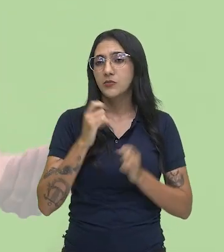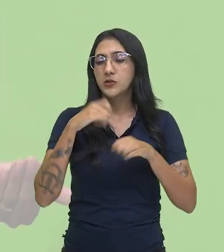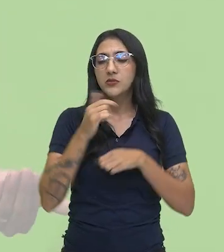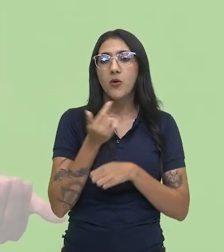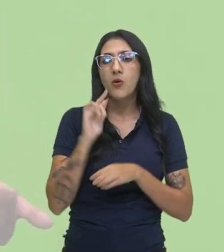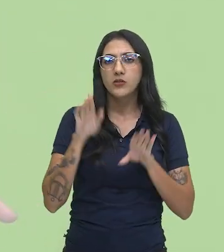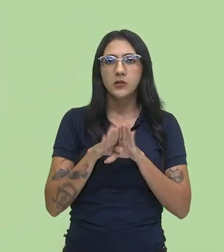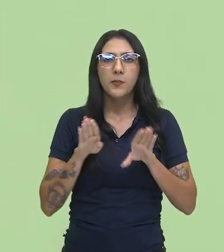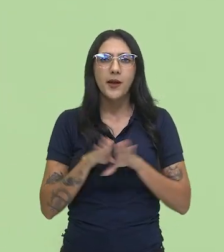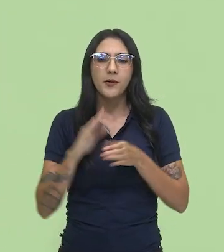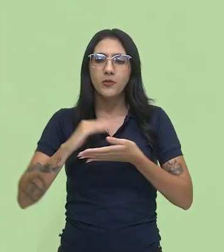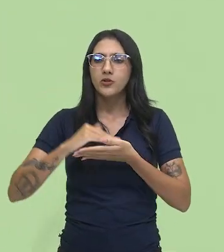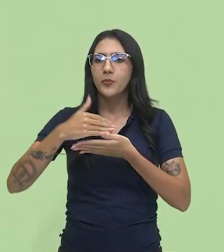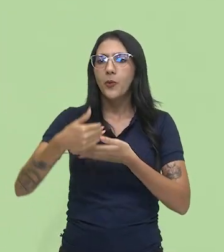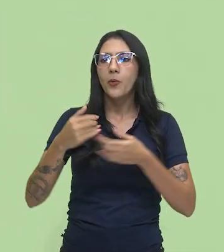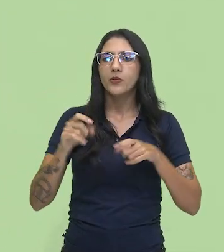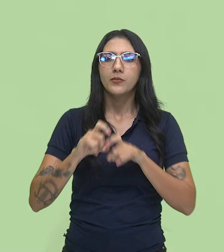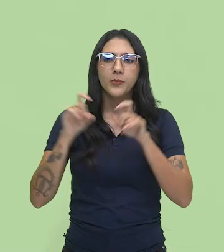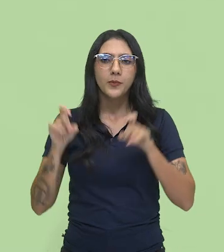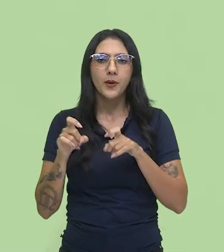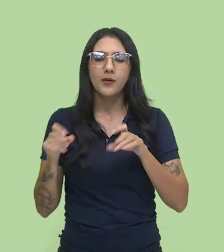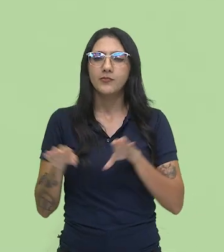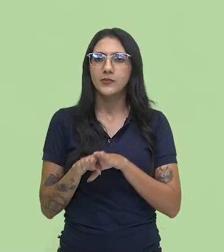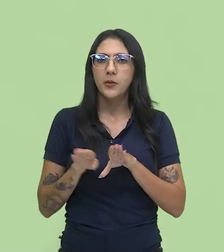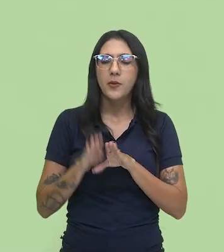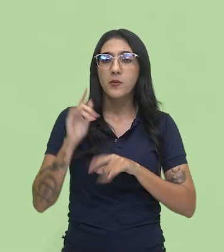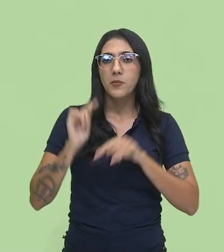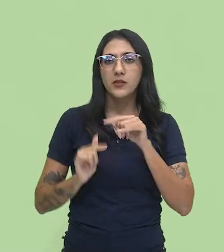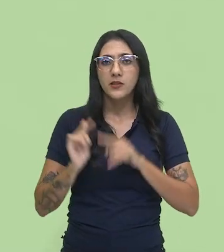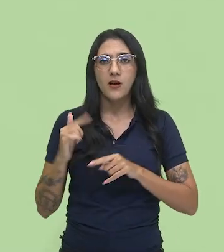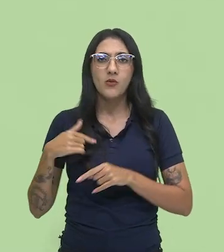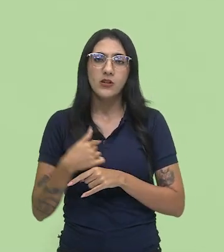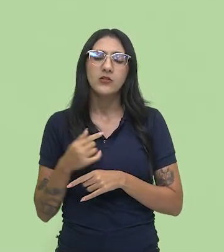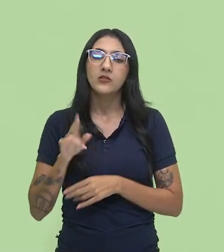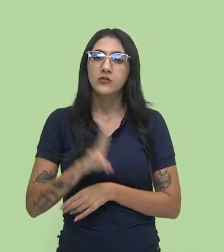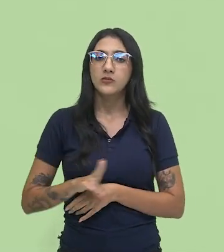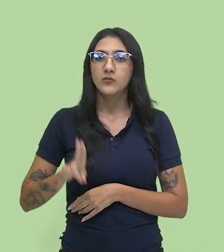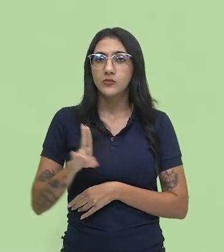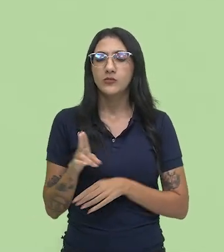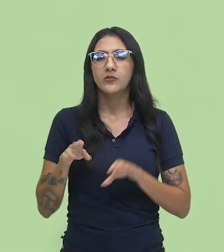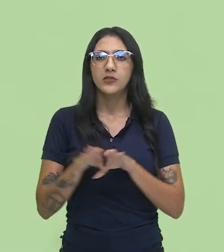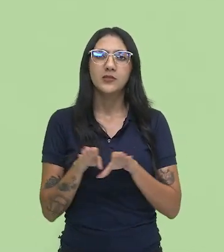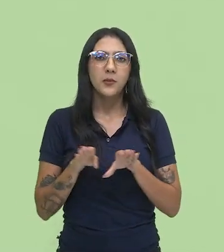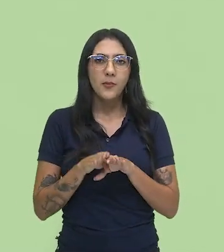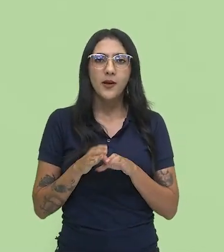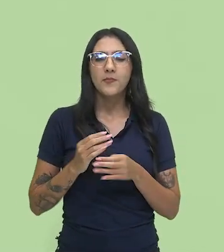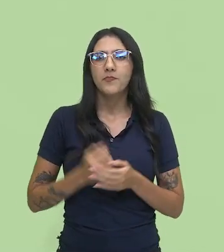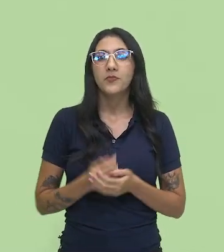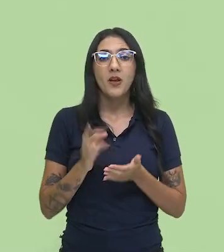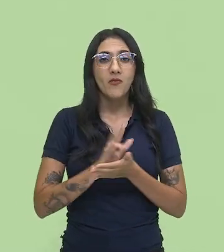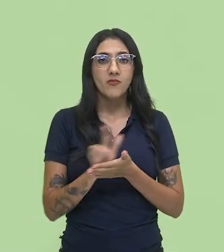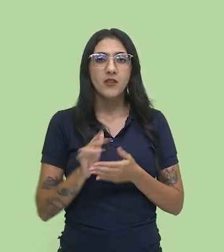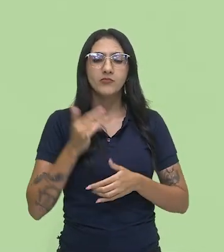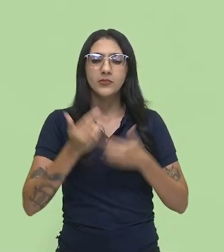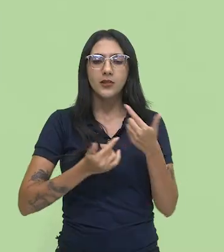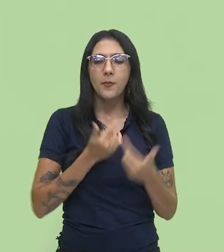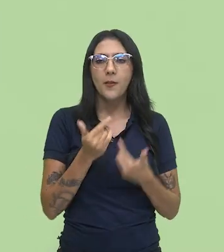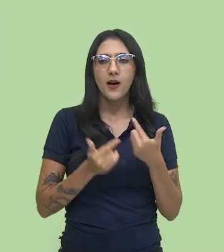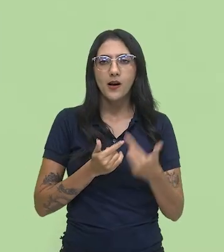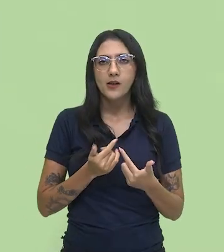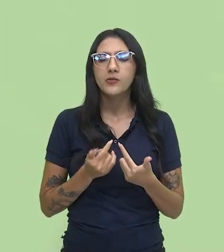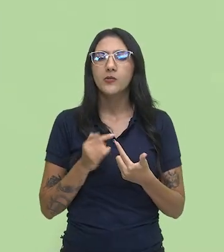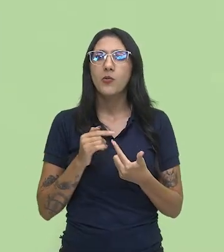falar dos computadores, que é um instrumento que nós utilizamos, né? Muitos trabalham com esse tipo